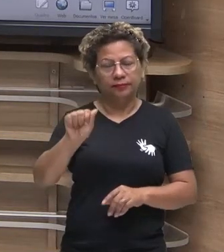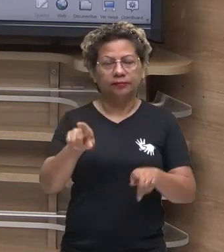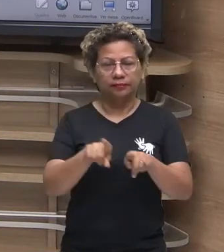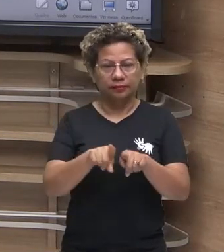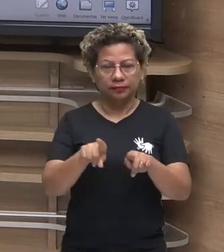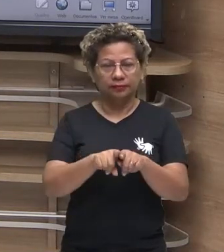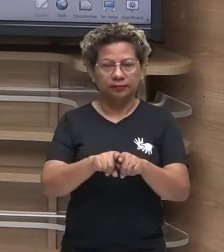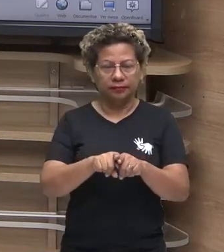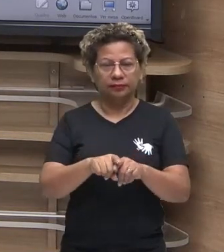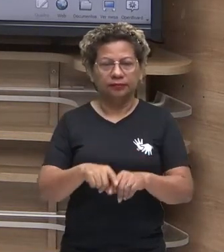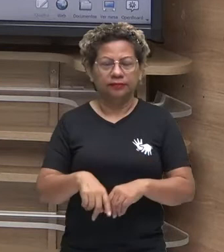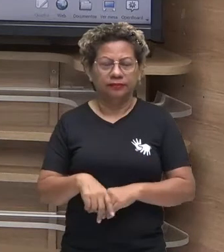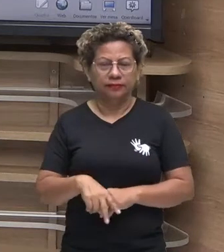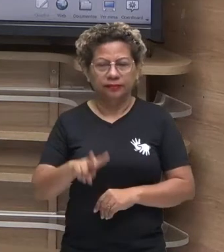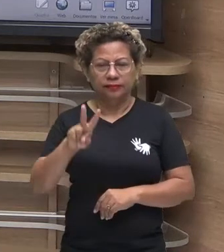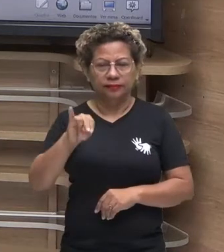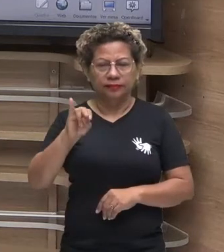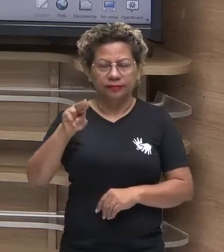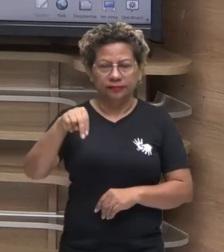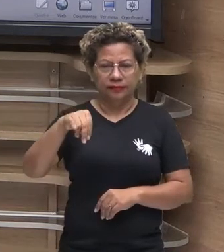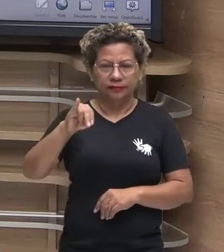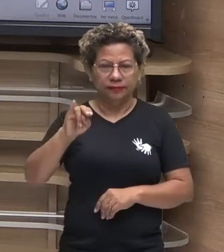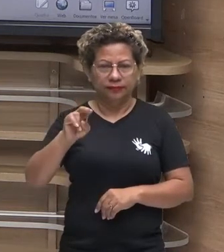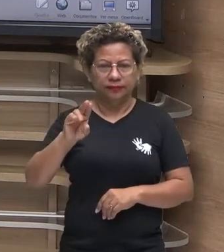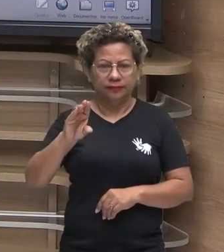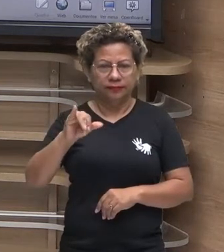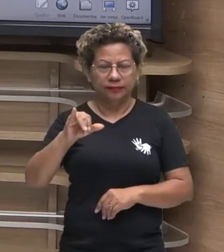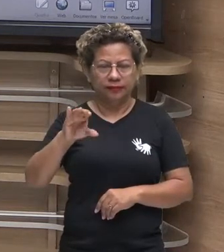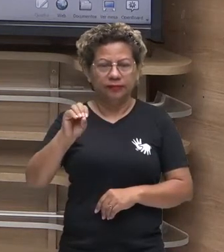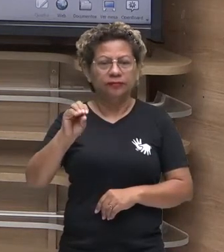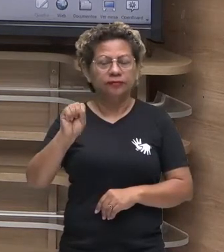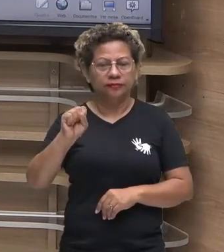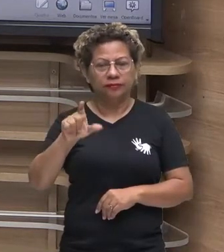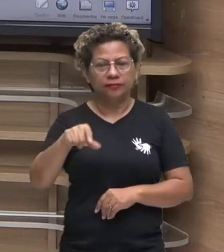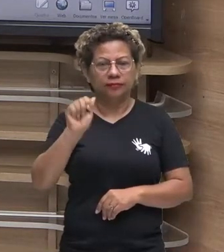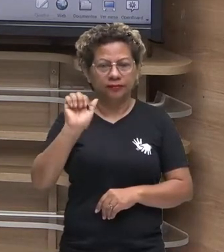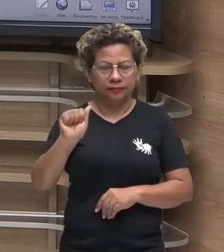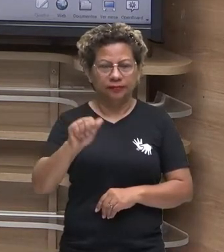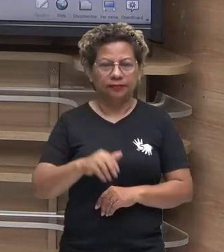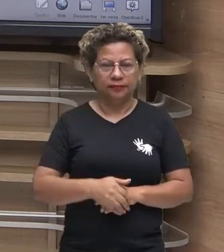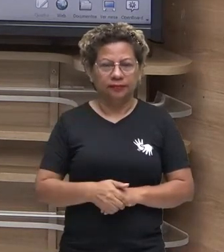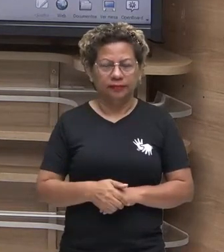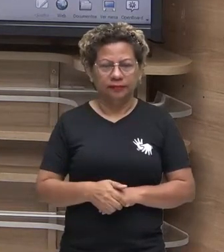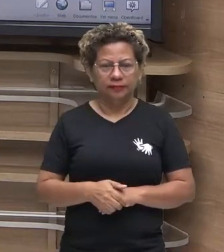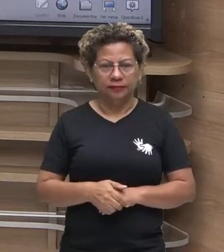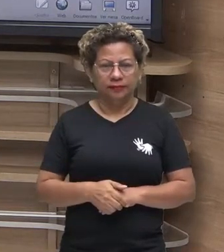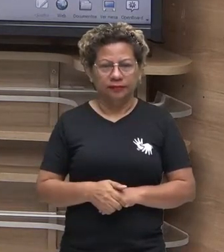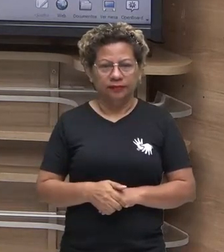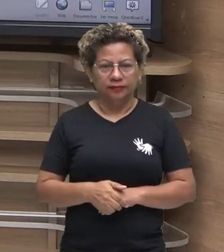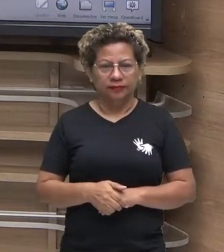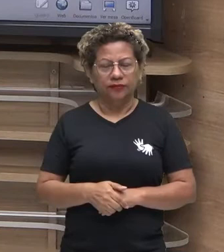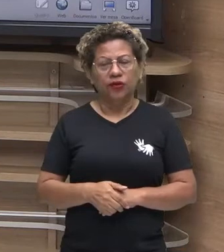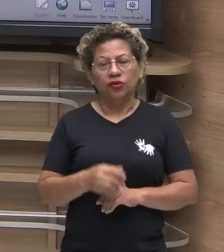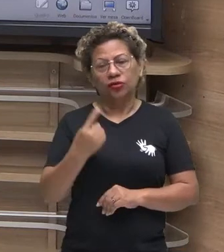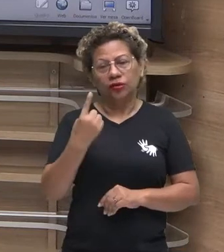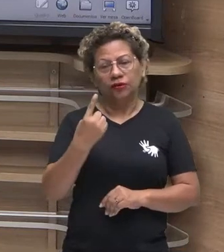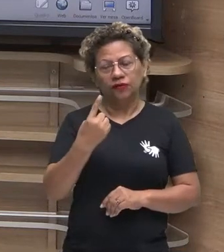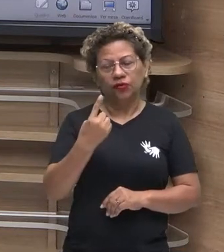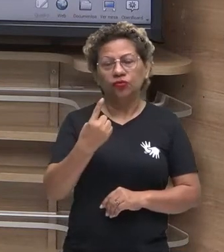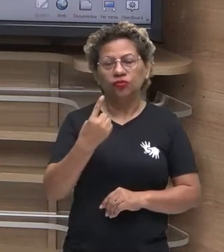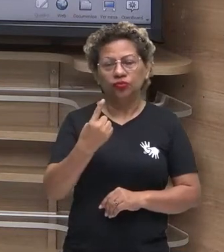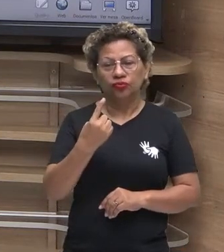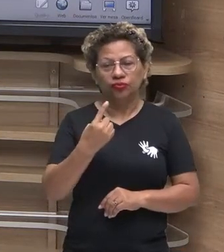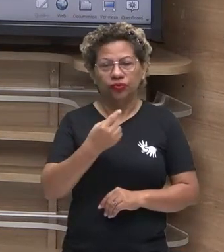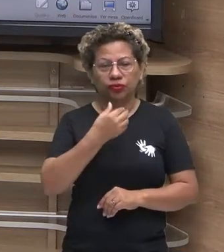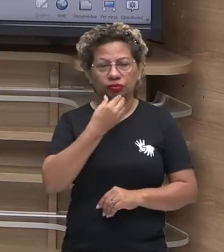O Vinícius respondeu letra A também. O Uriel respondeu letra C. Foi um pouquinho